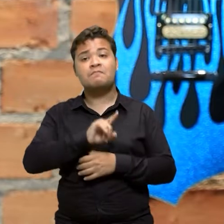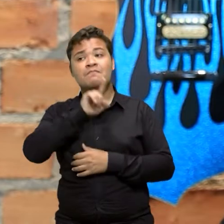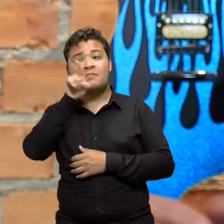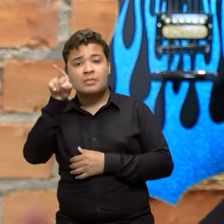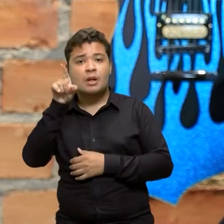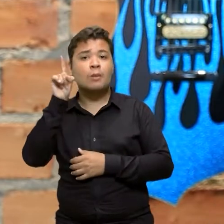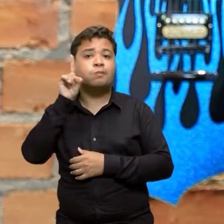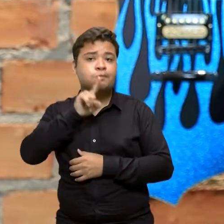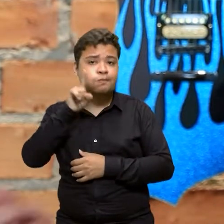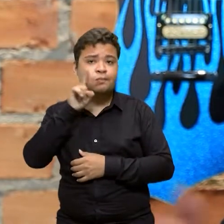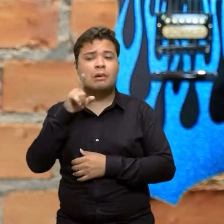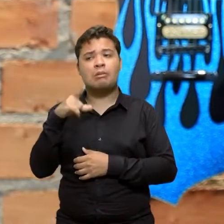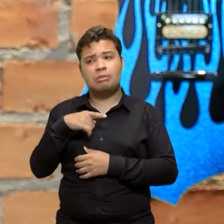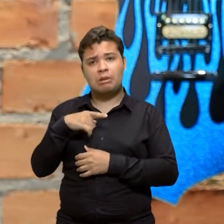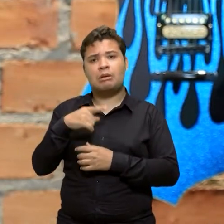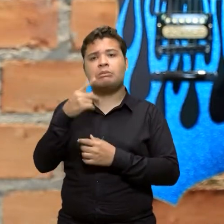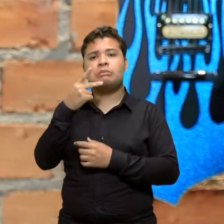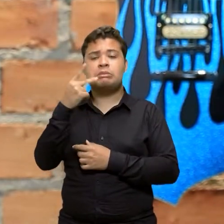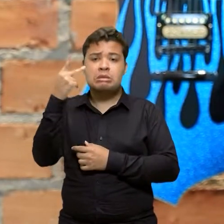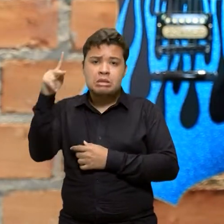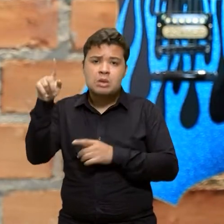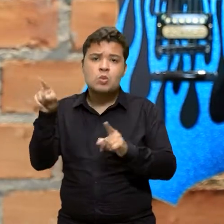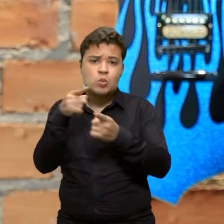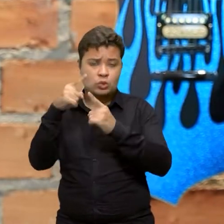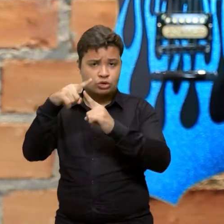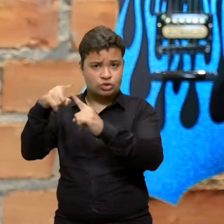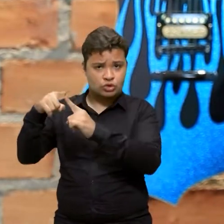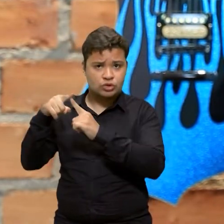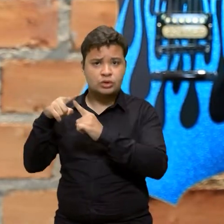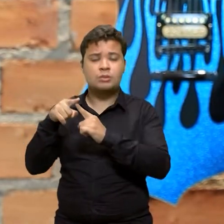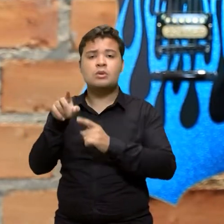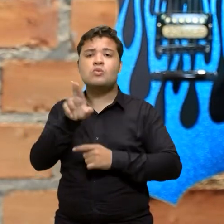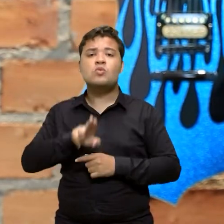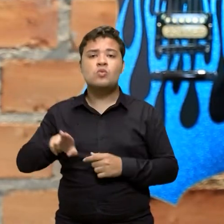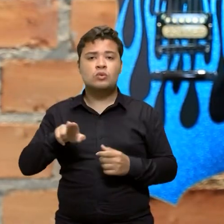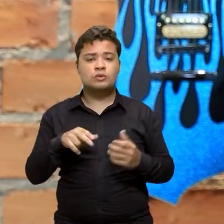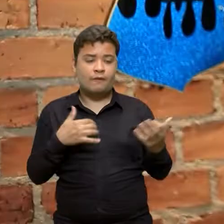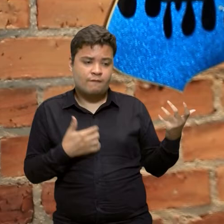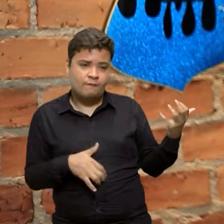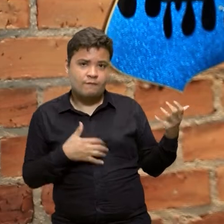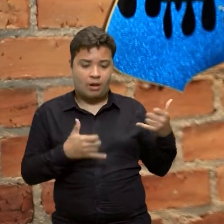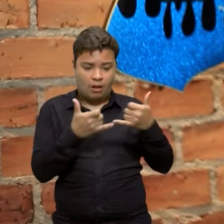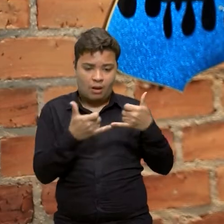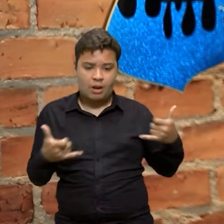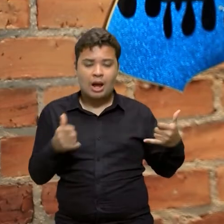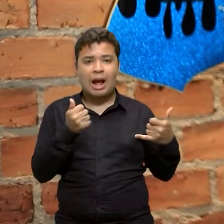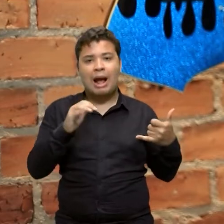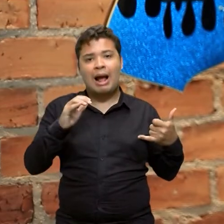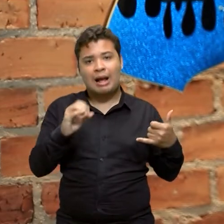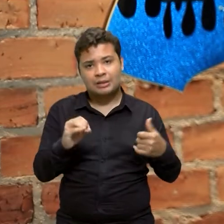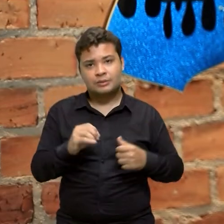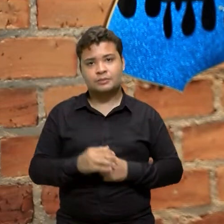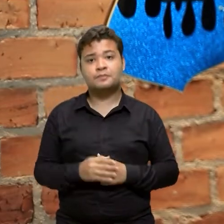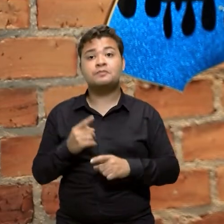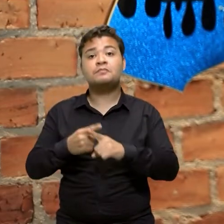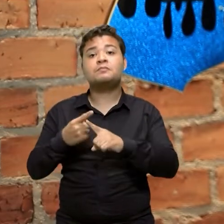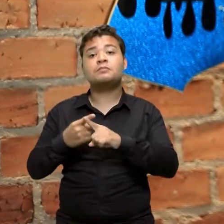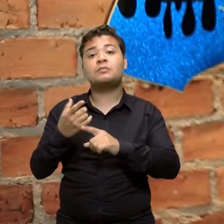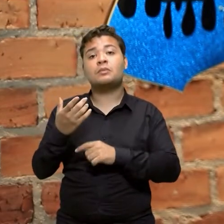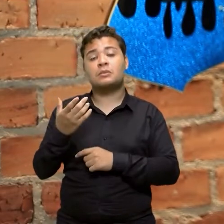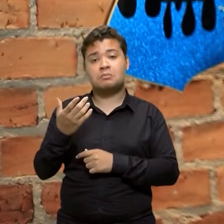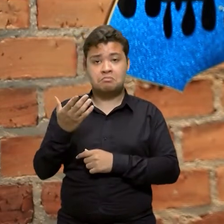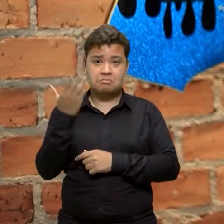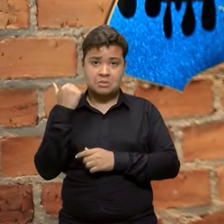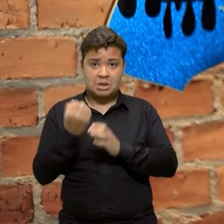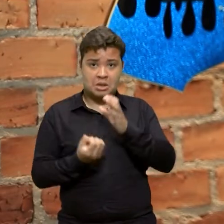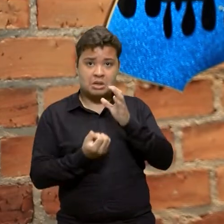com country, com blues, sempre teve a tradição com o violão de corda de aço. Porque no começo, a guitarra ela foi